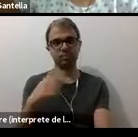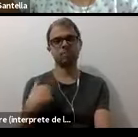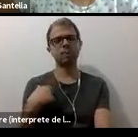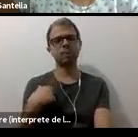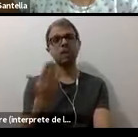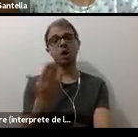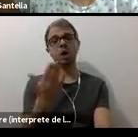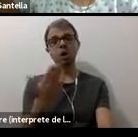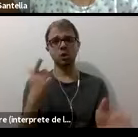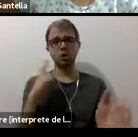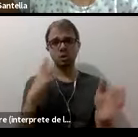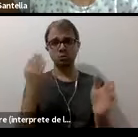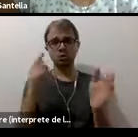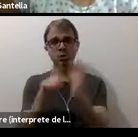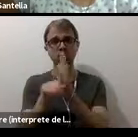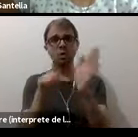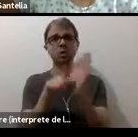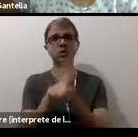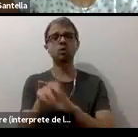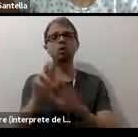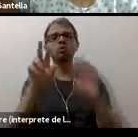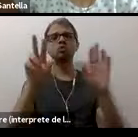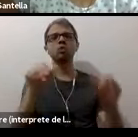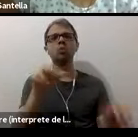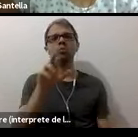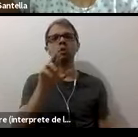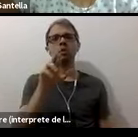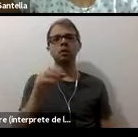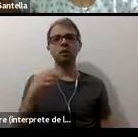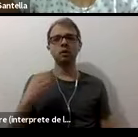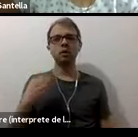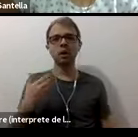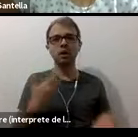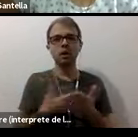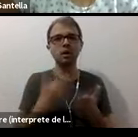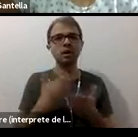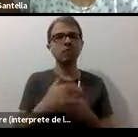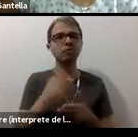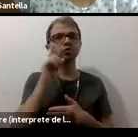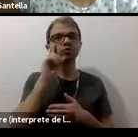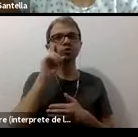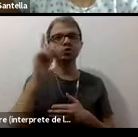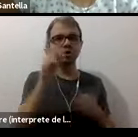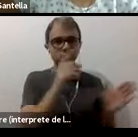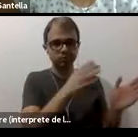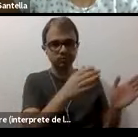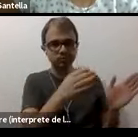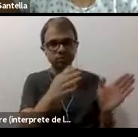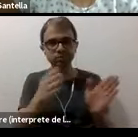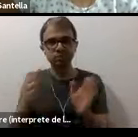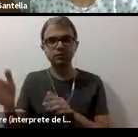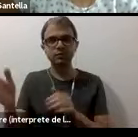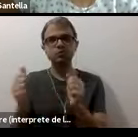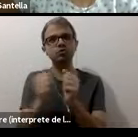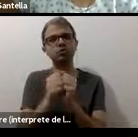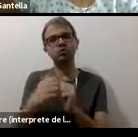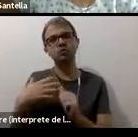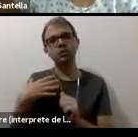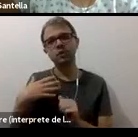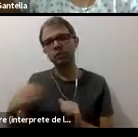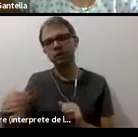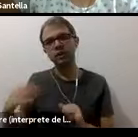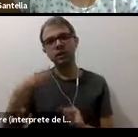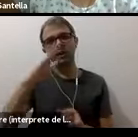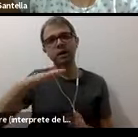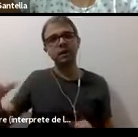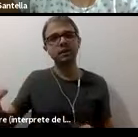estão perguntando como que os educadores podem dar dicas a respeito da rotina, porque deve estar muito complicado mesmo em casa, os